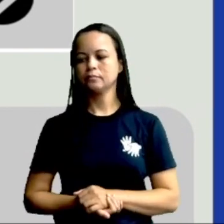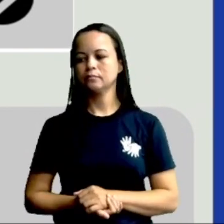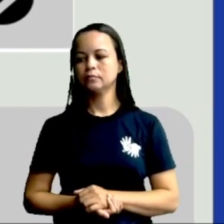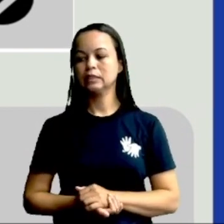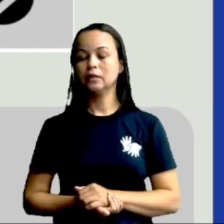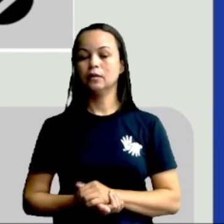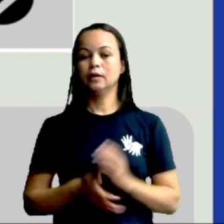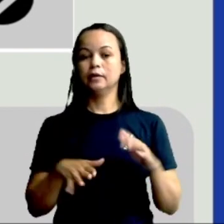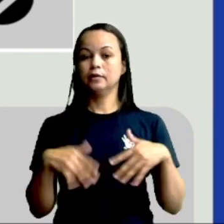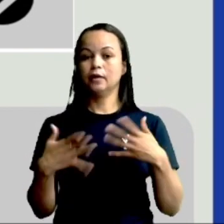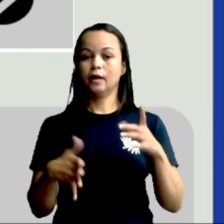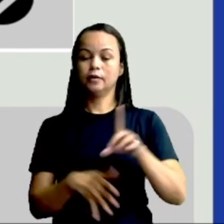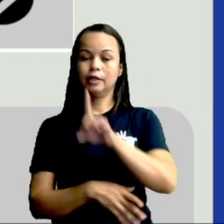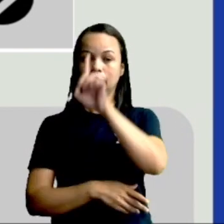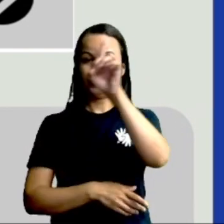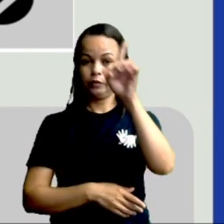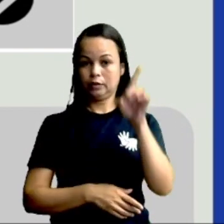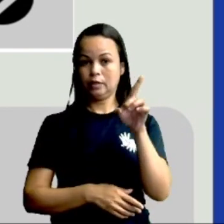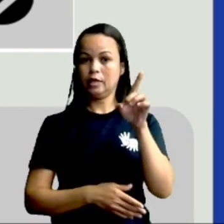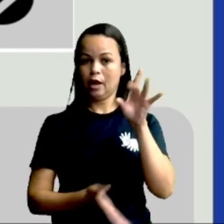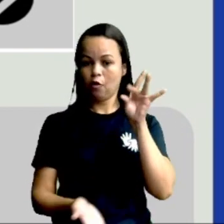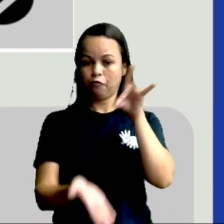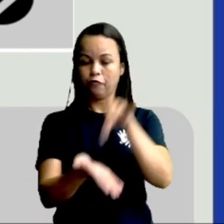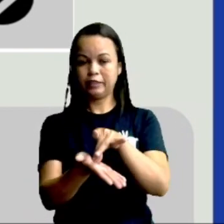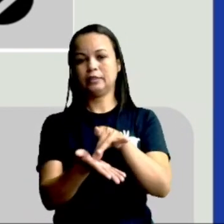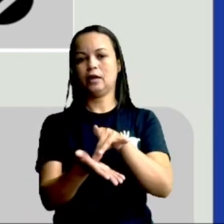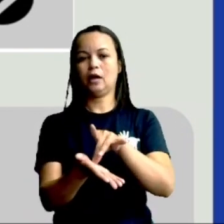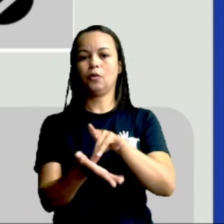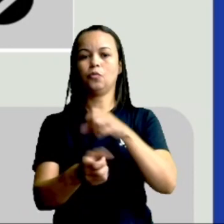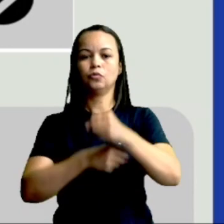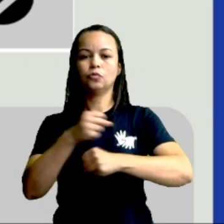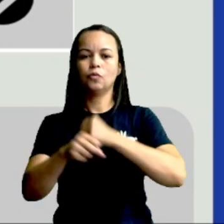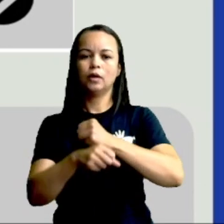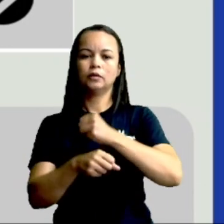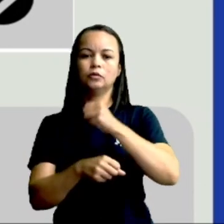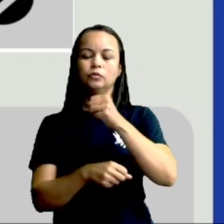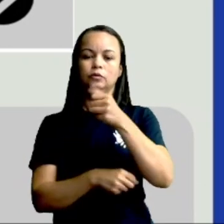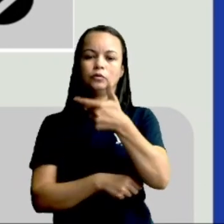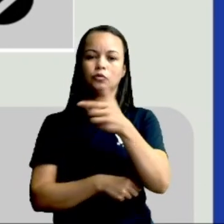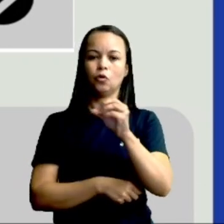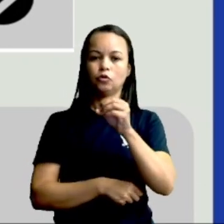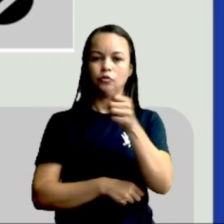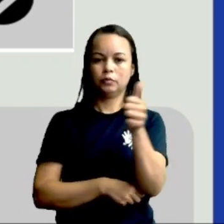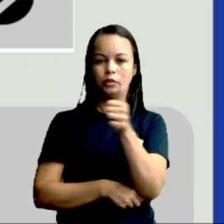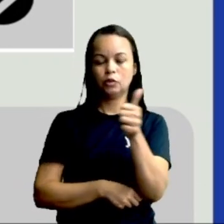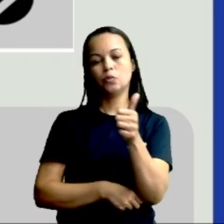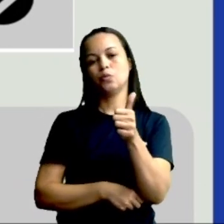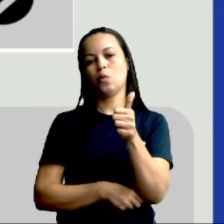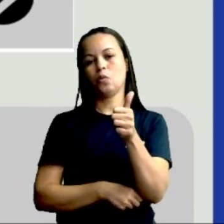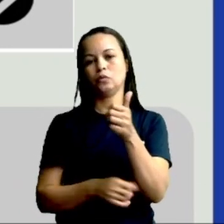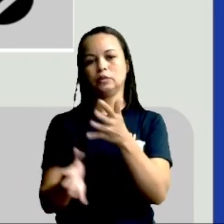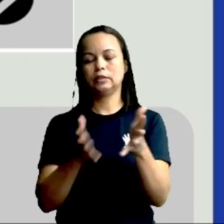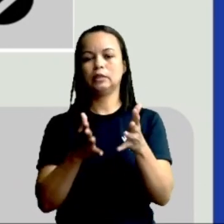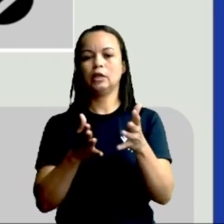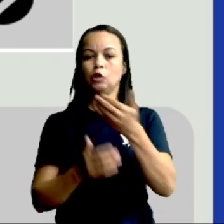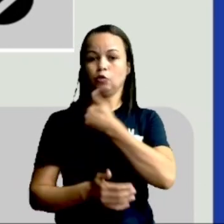a data ela é oficializada em 2011 no governo da presidenta Dilma Rousseff, tá? A data ela